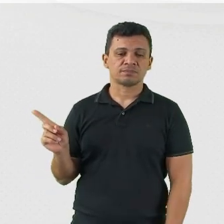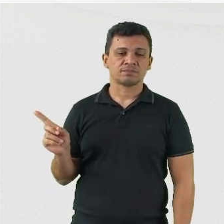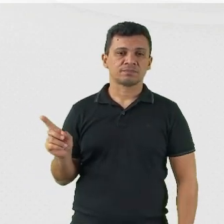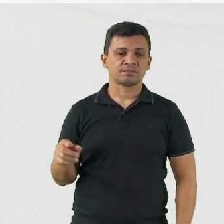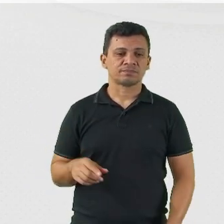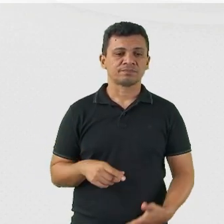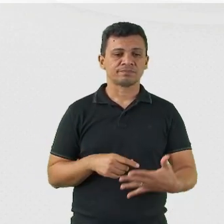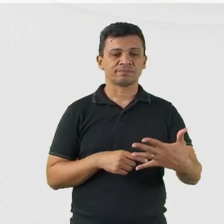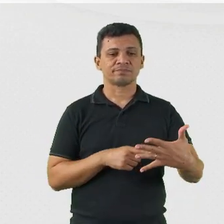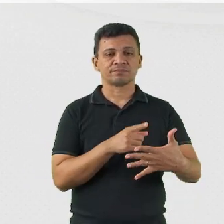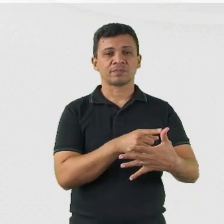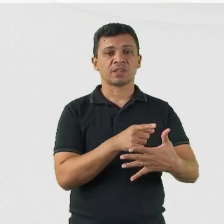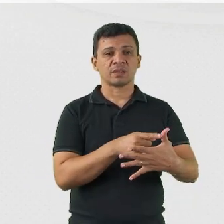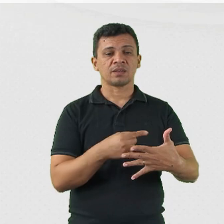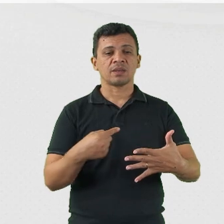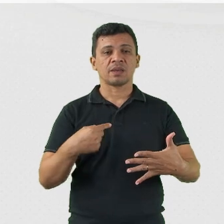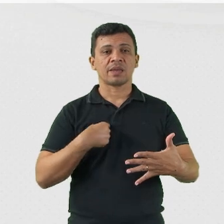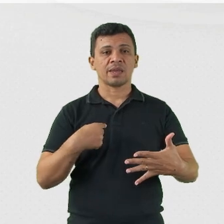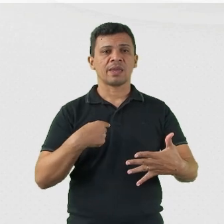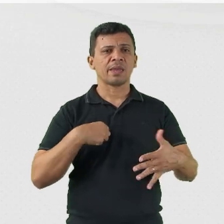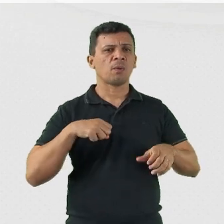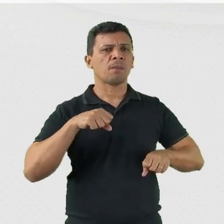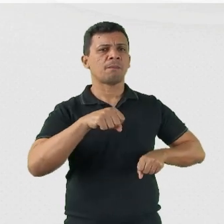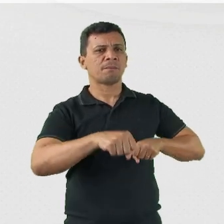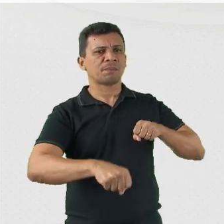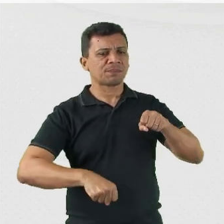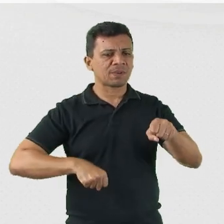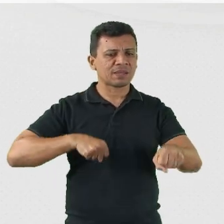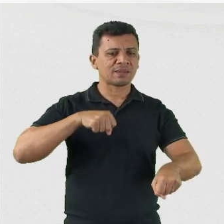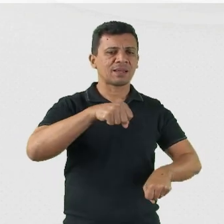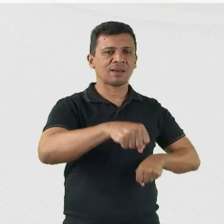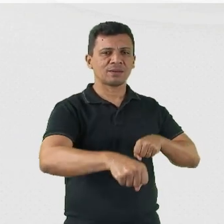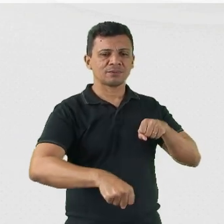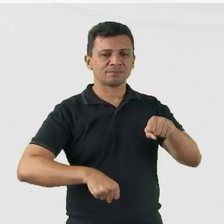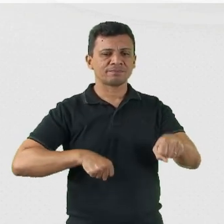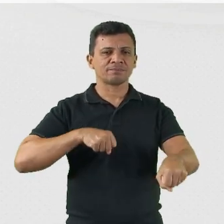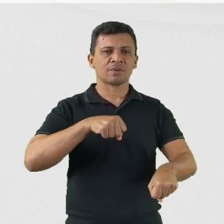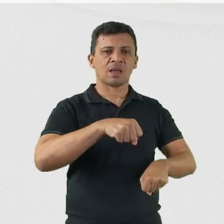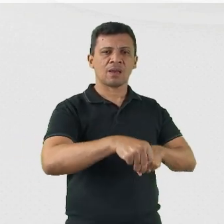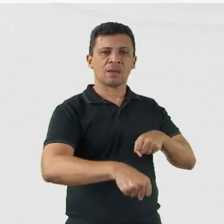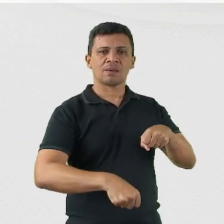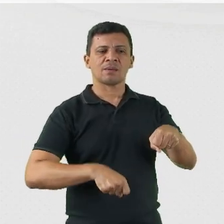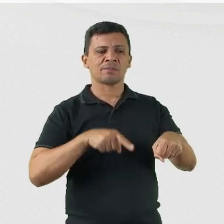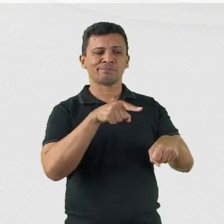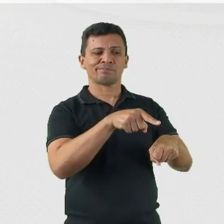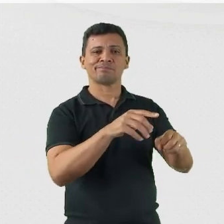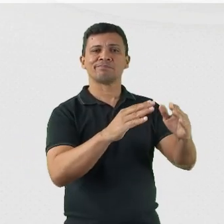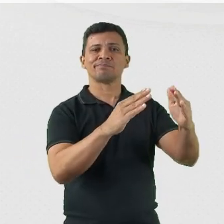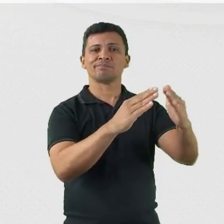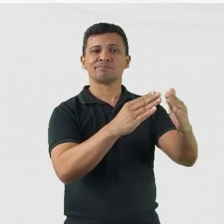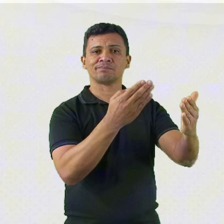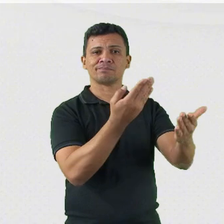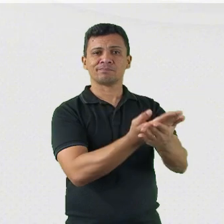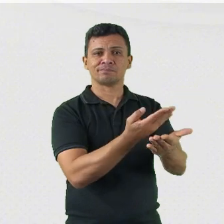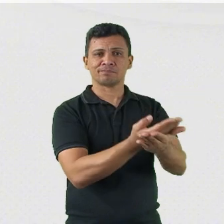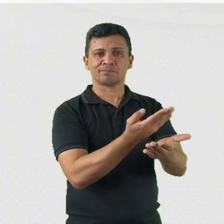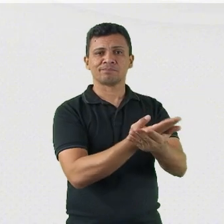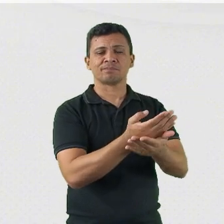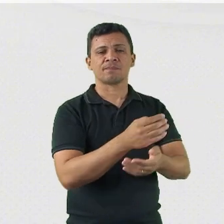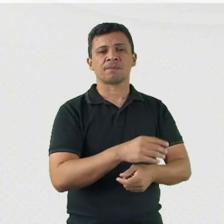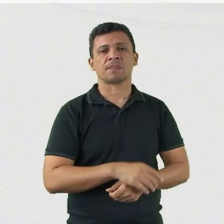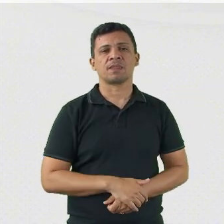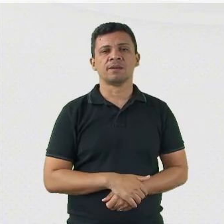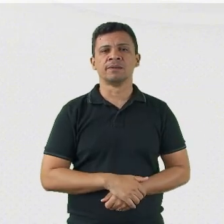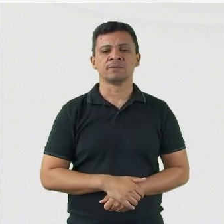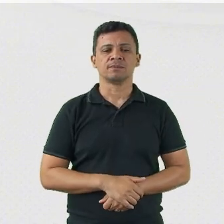school. Eu pedalo a minha bicicleta para a escola. Ou eu vou para a escola de